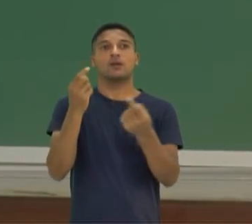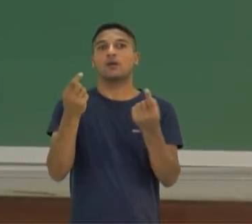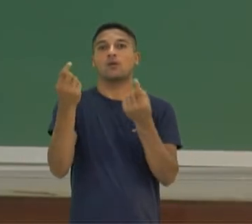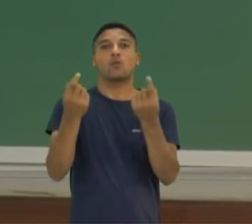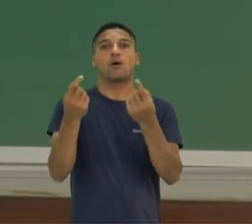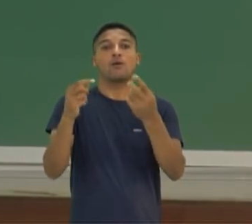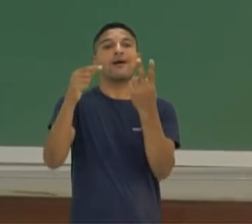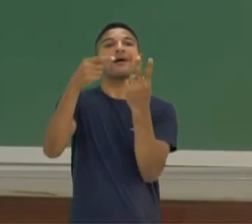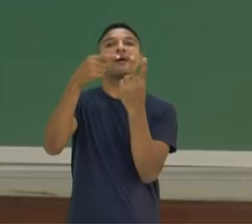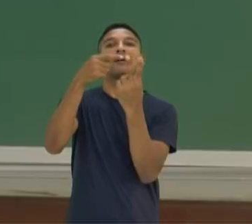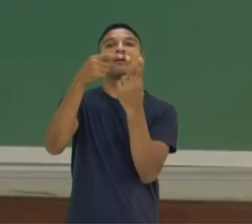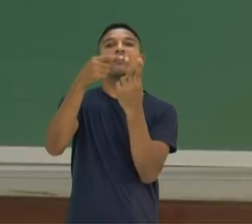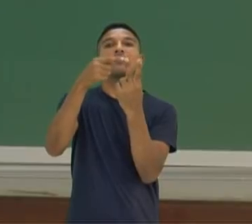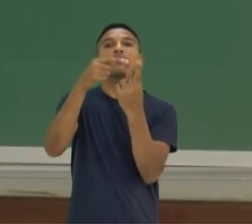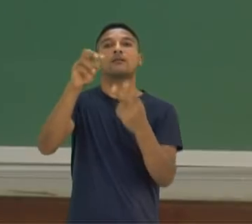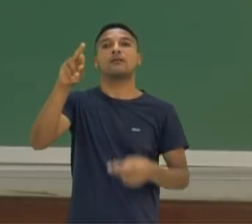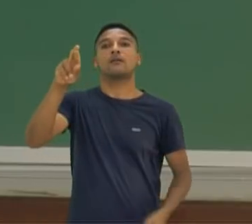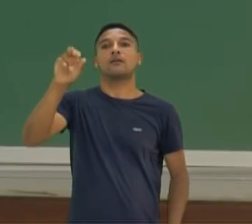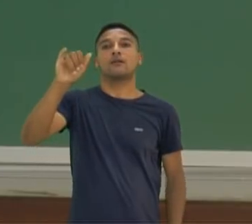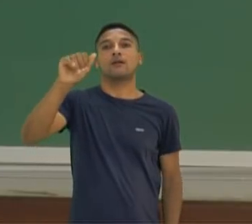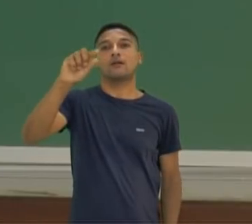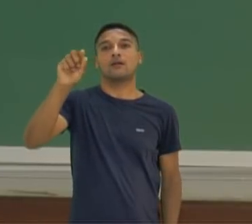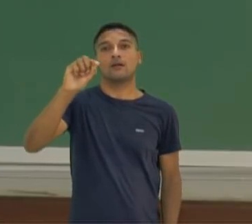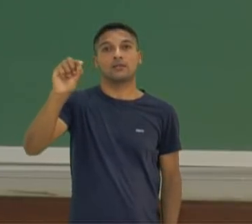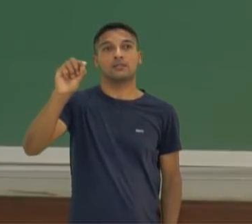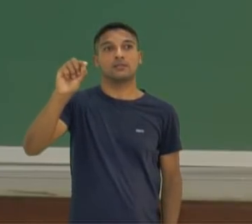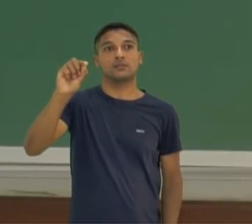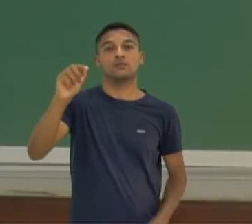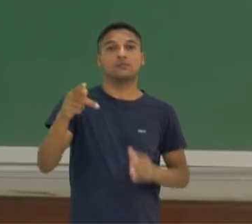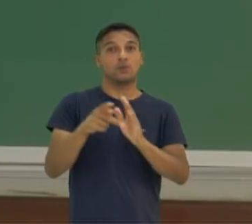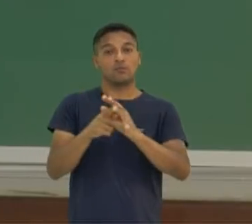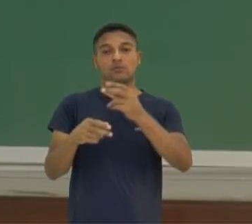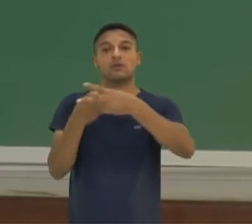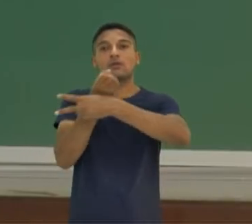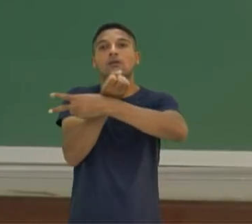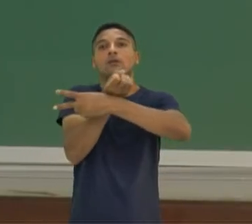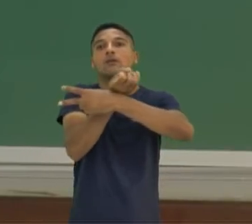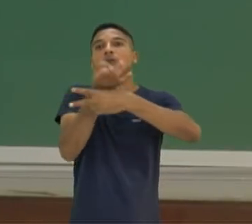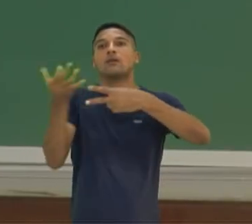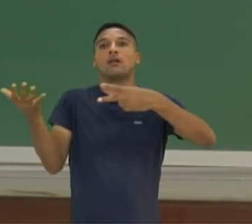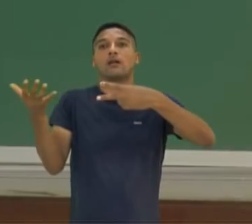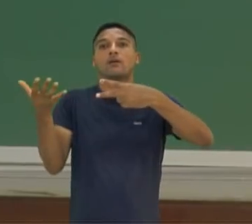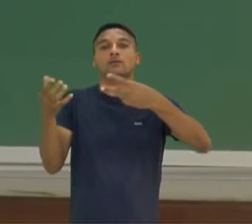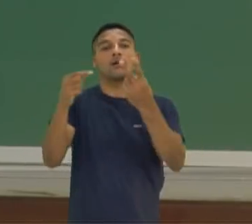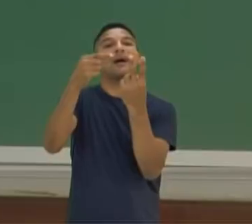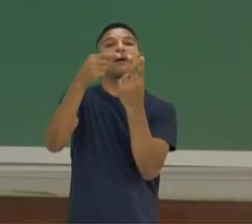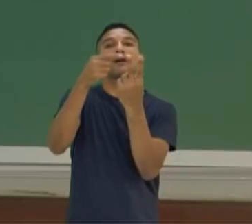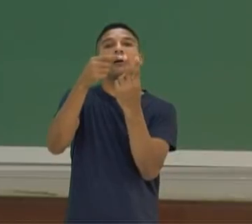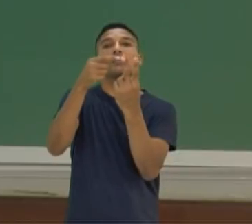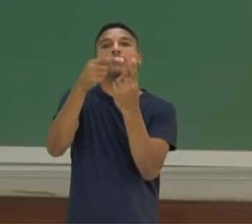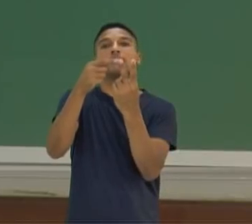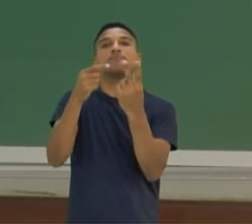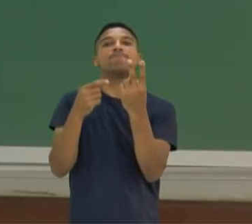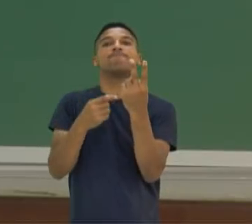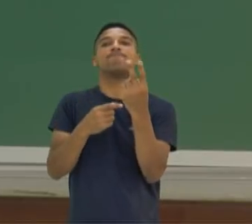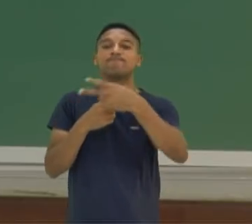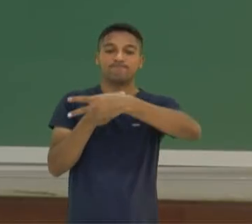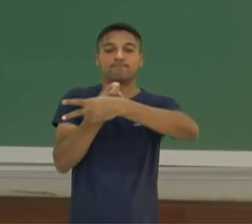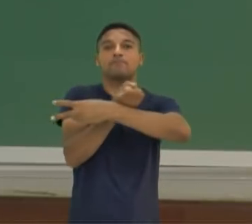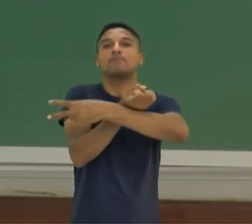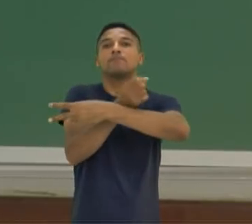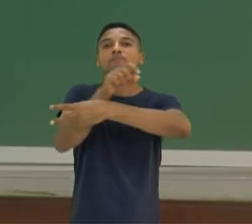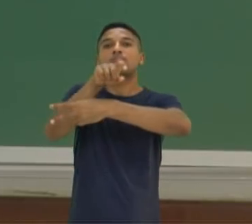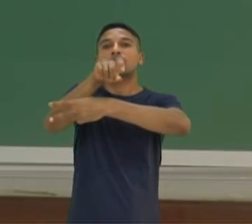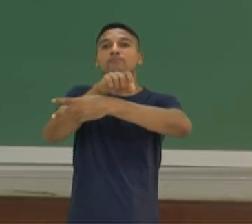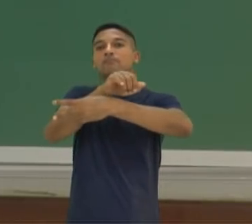a raiz desta equação. 4y mais 8 igual a y mais 17. Então, primeiro